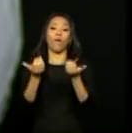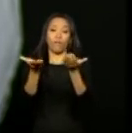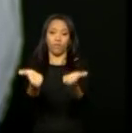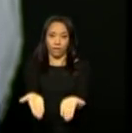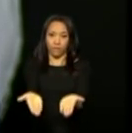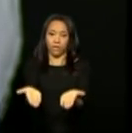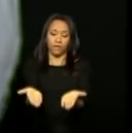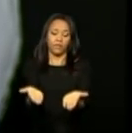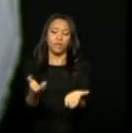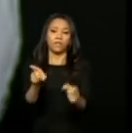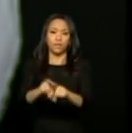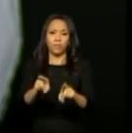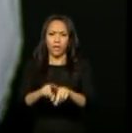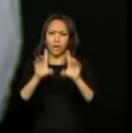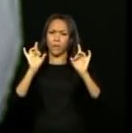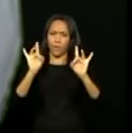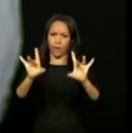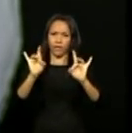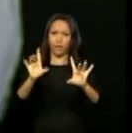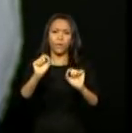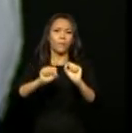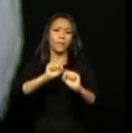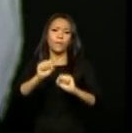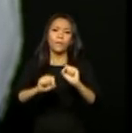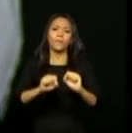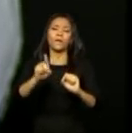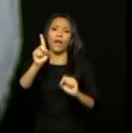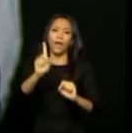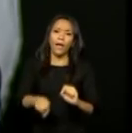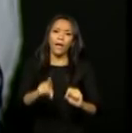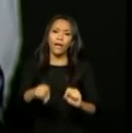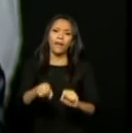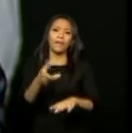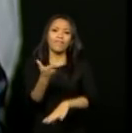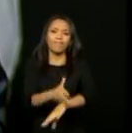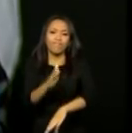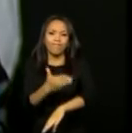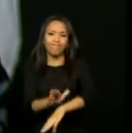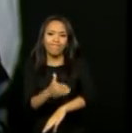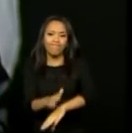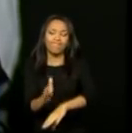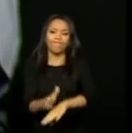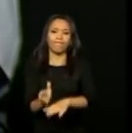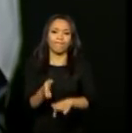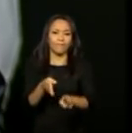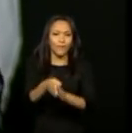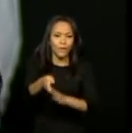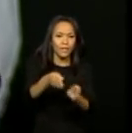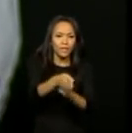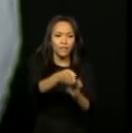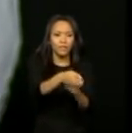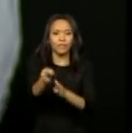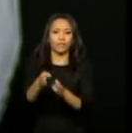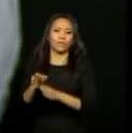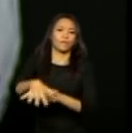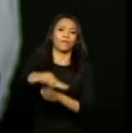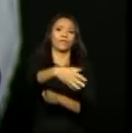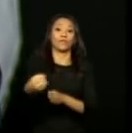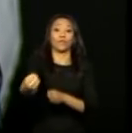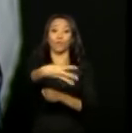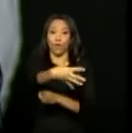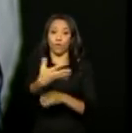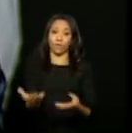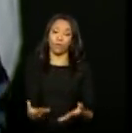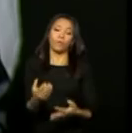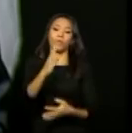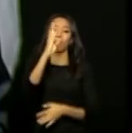fruição cultural se qualificam a partir de práticas educacionais abrangentes e inovadoras. O Brasil já é uma